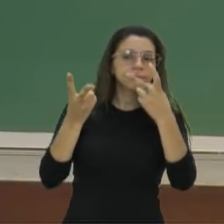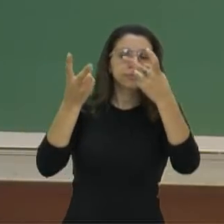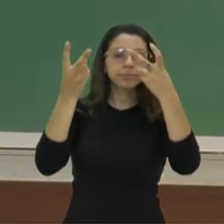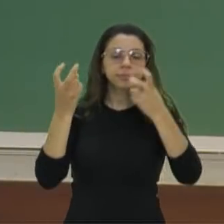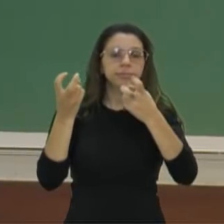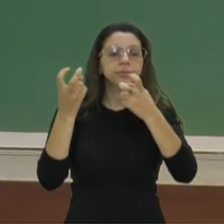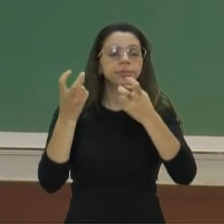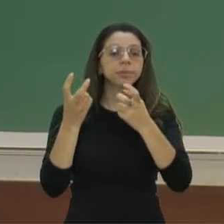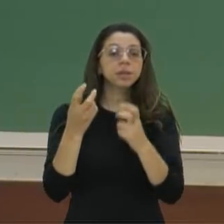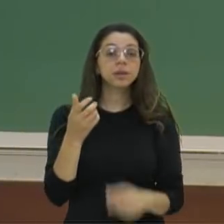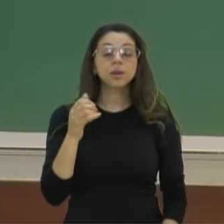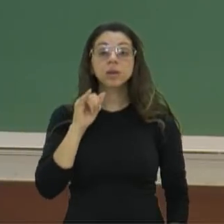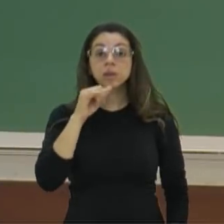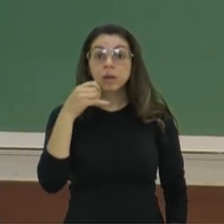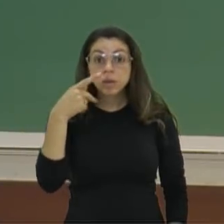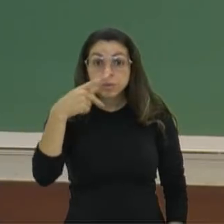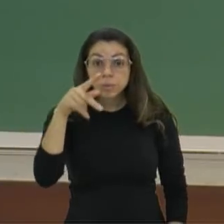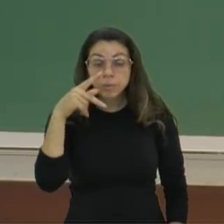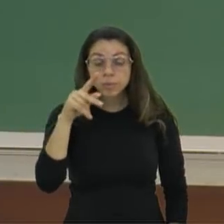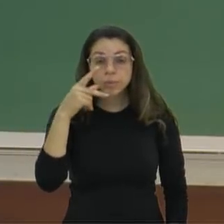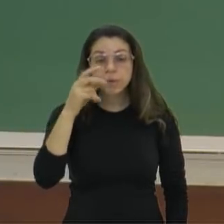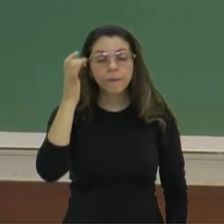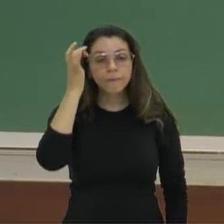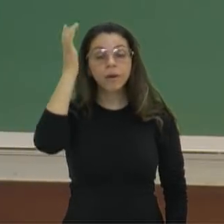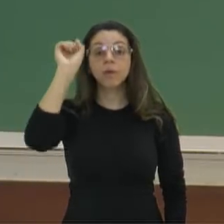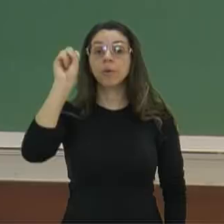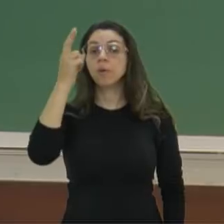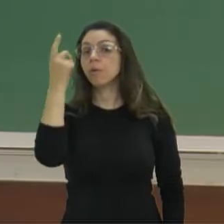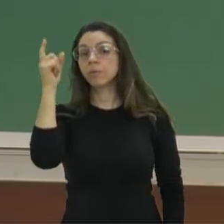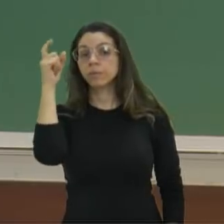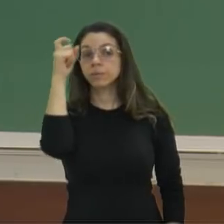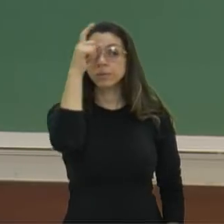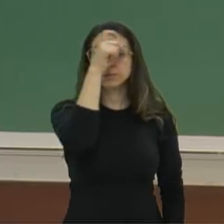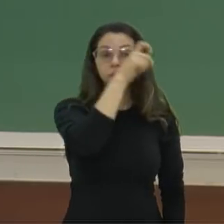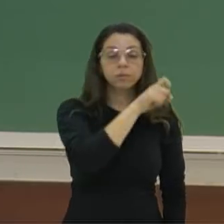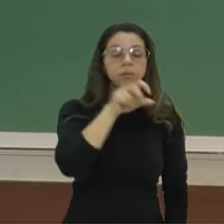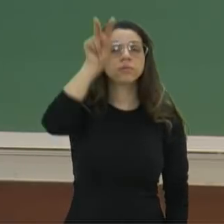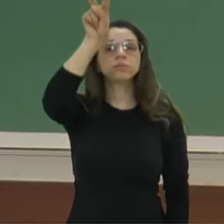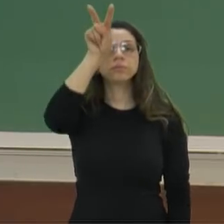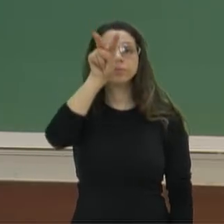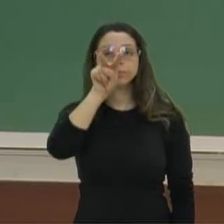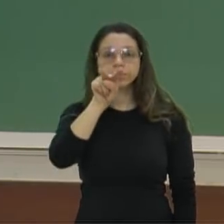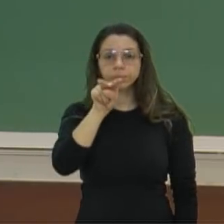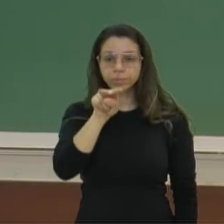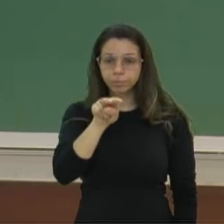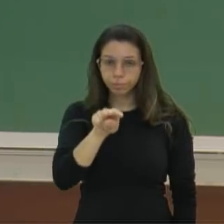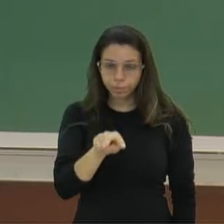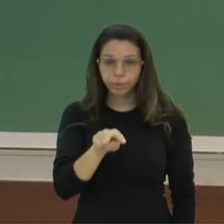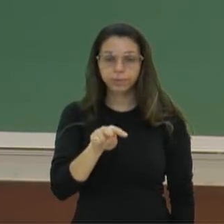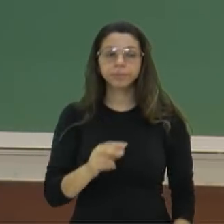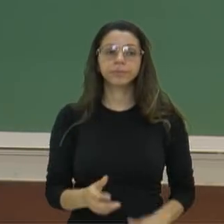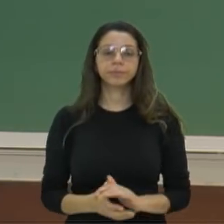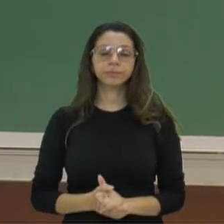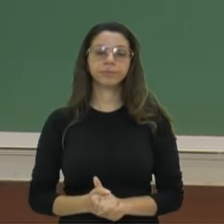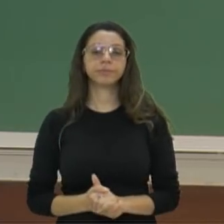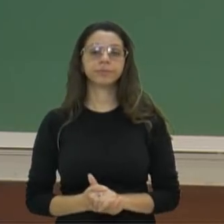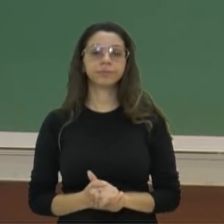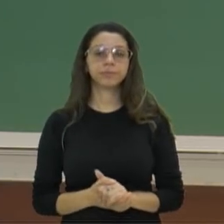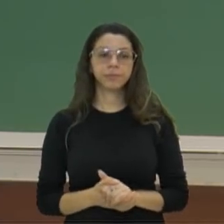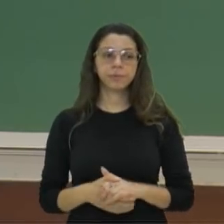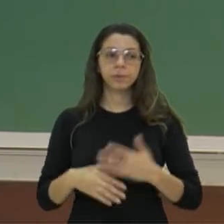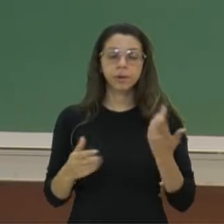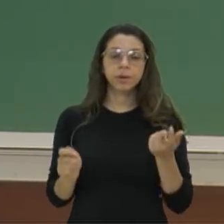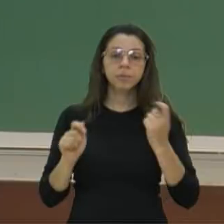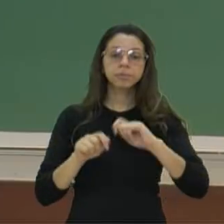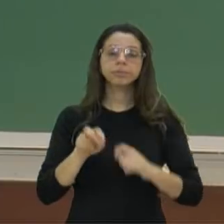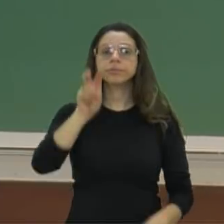perceber a sua facilidade ou dificuldade na leitura de alguma dessas linhas. Conforme nós